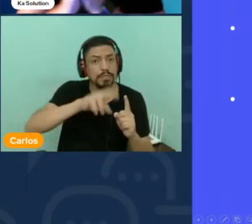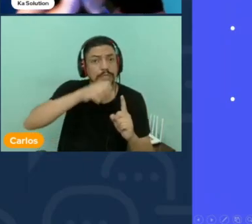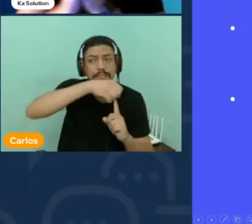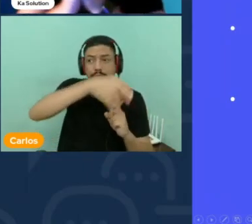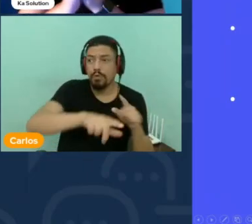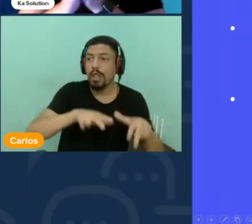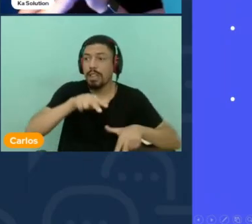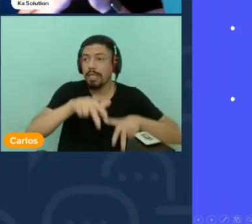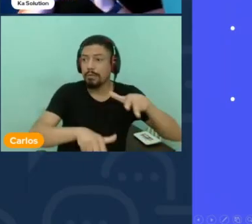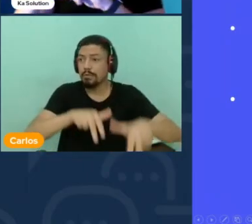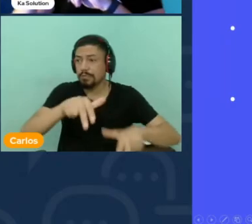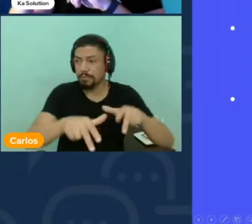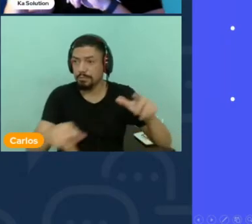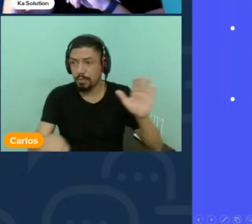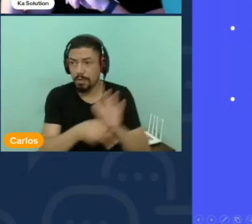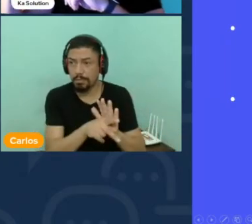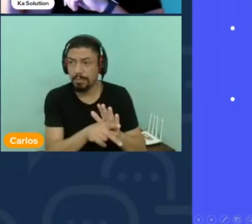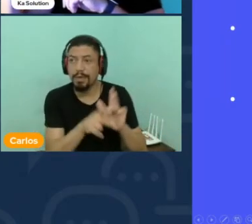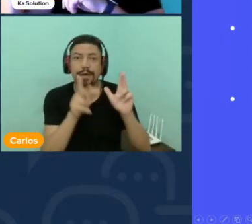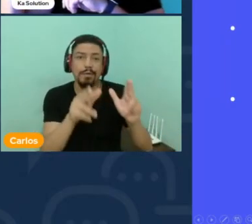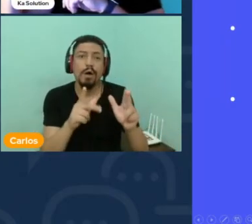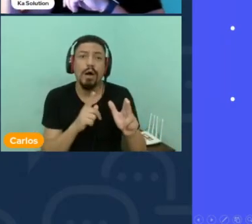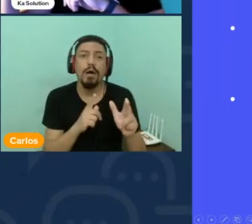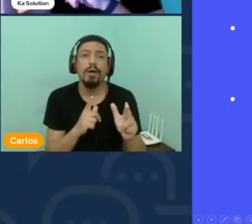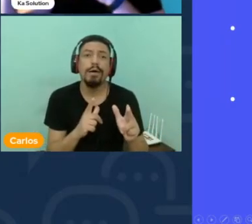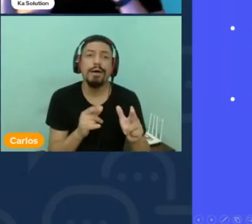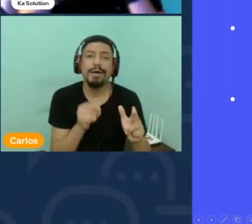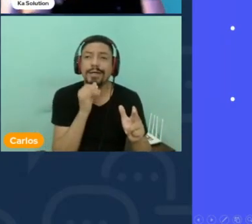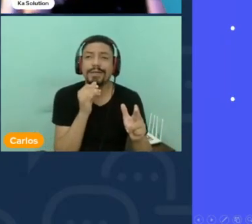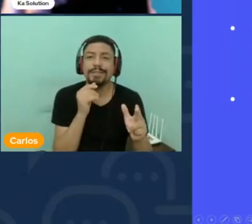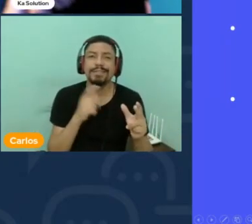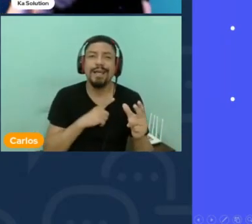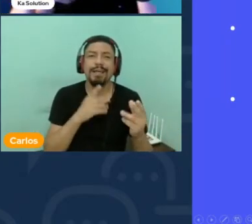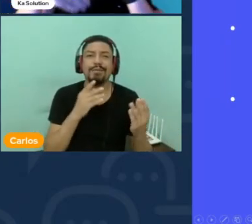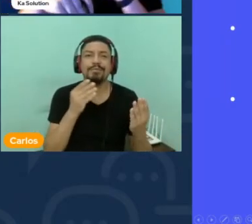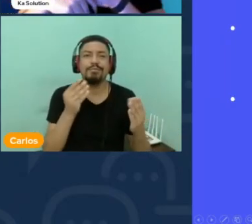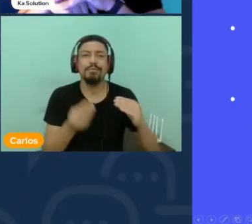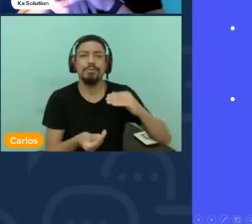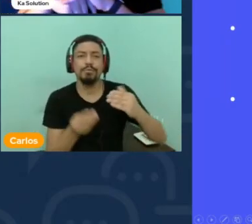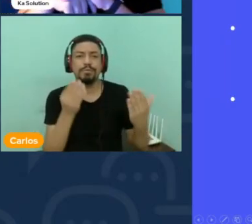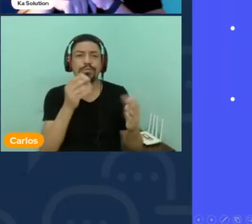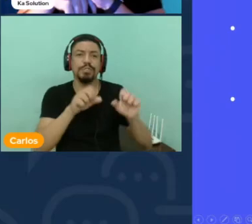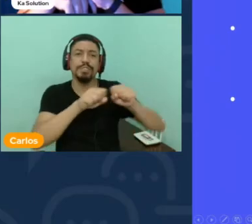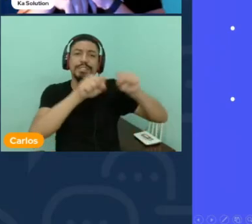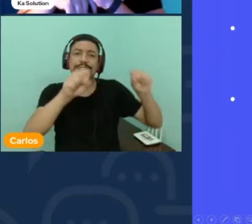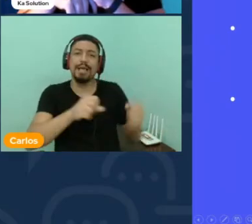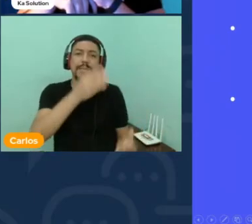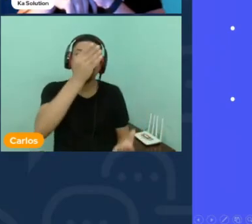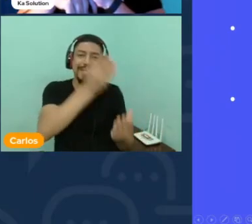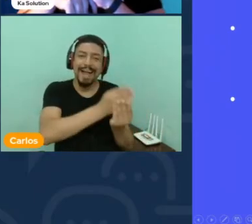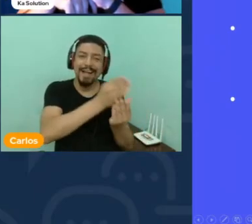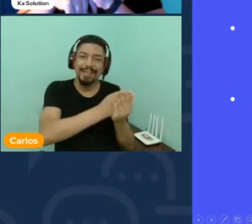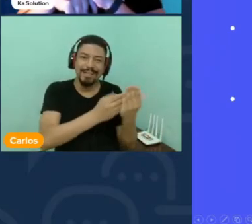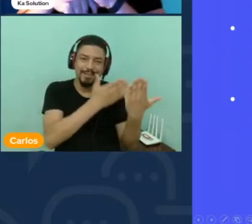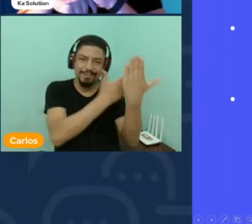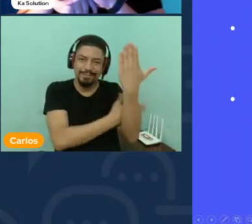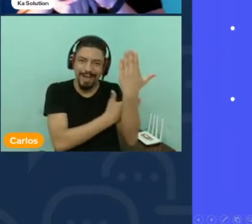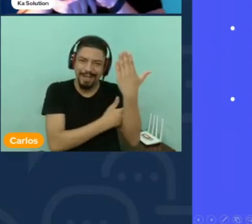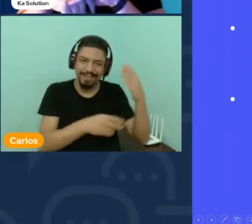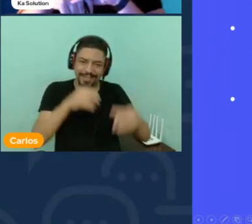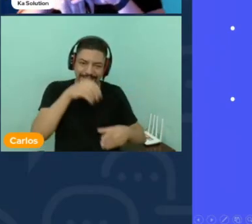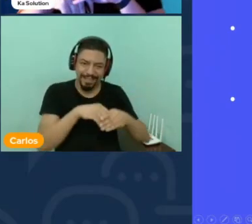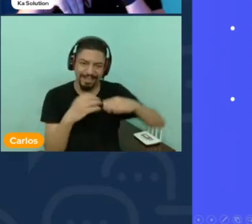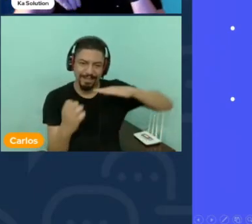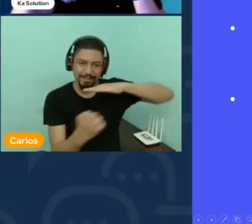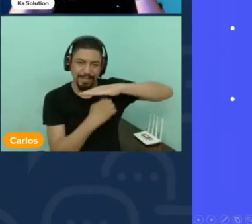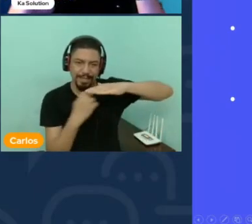exemplo. É como se a gente tivesse aqueles diretórios de rede lá nas nossas empresas. Ele também é